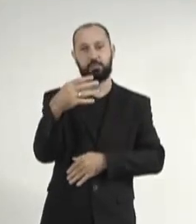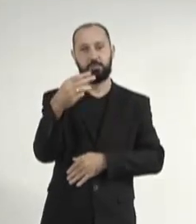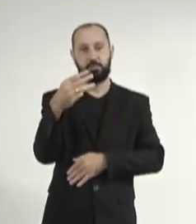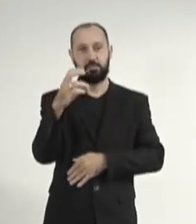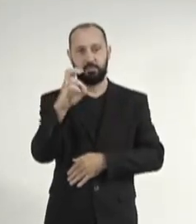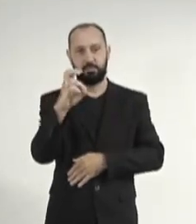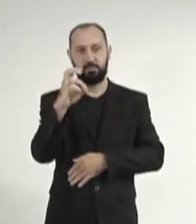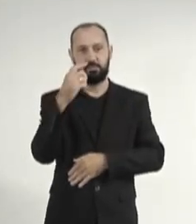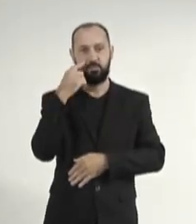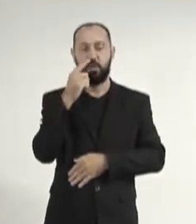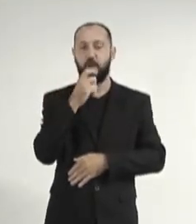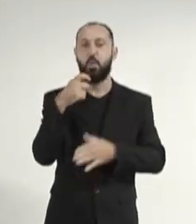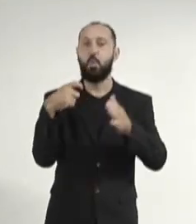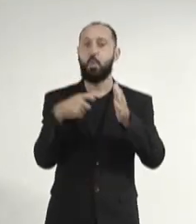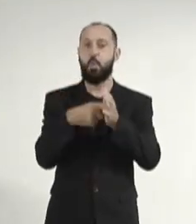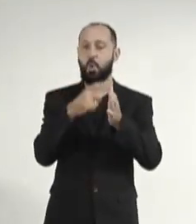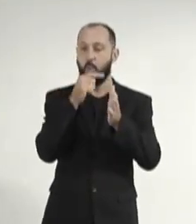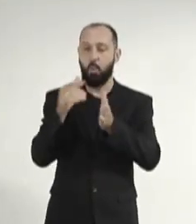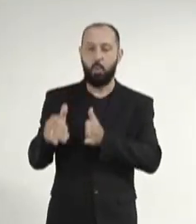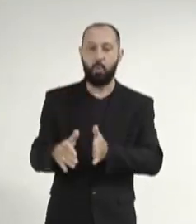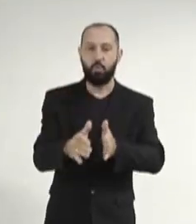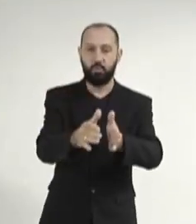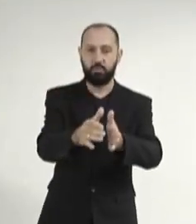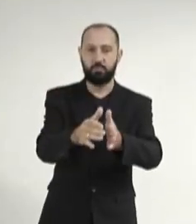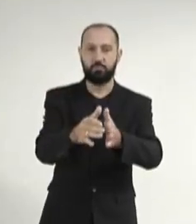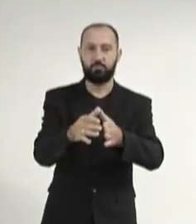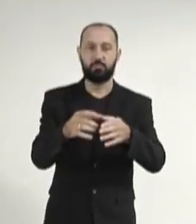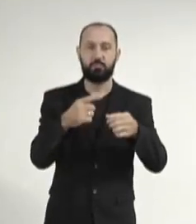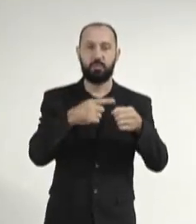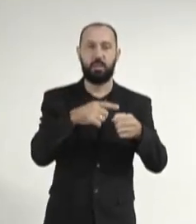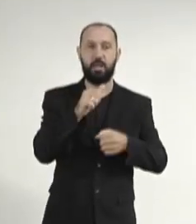MS-435, ponte sobre o rio Coxim, que liga o distrito de